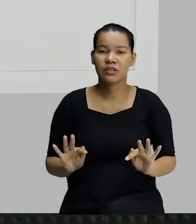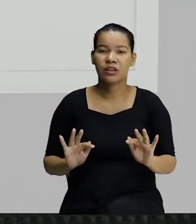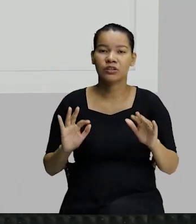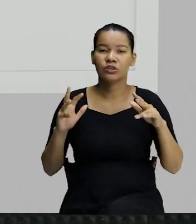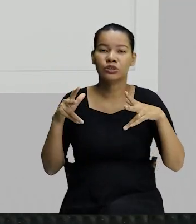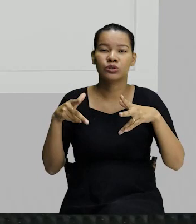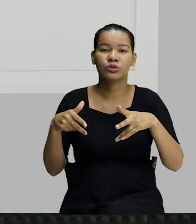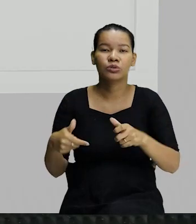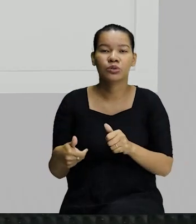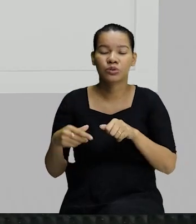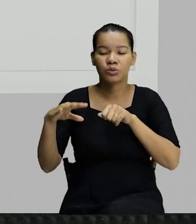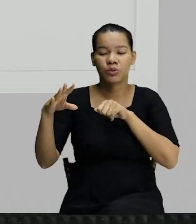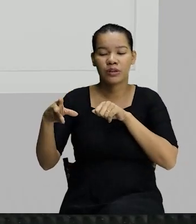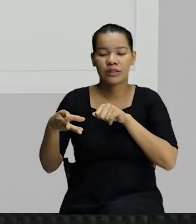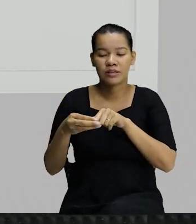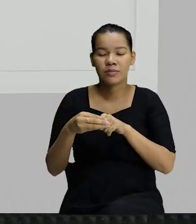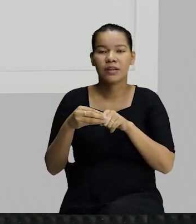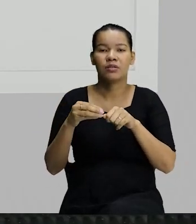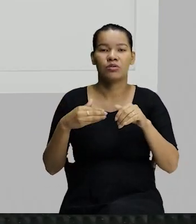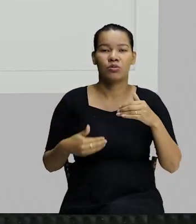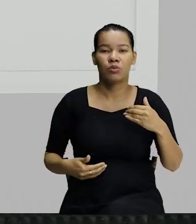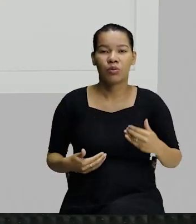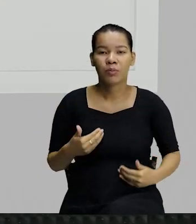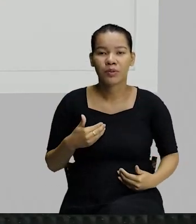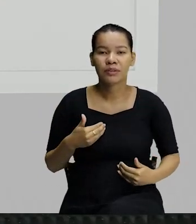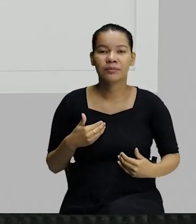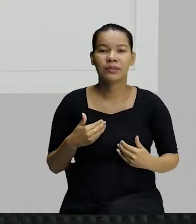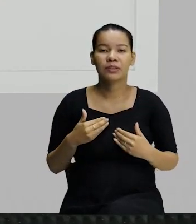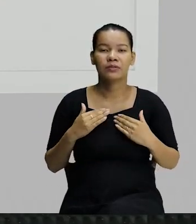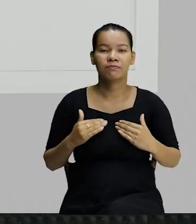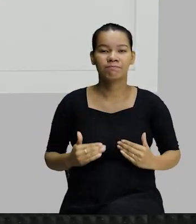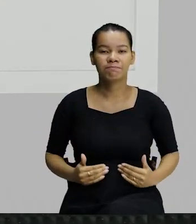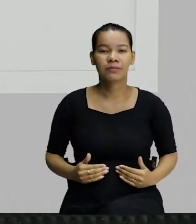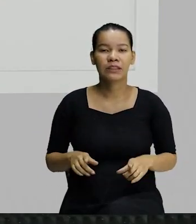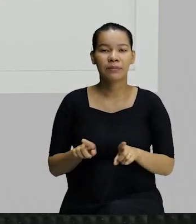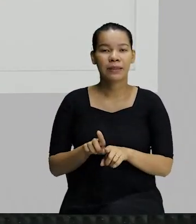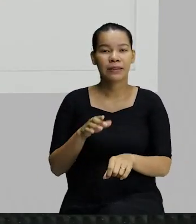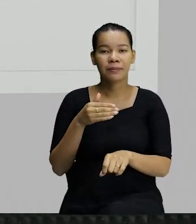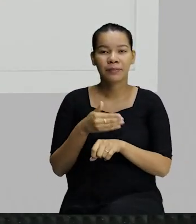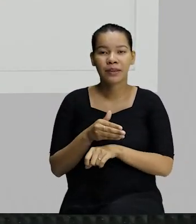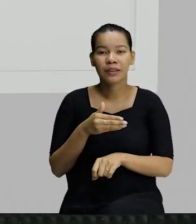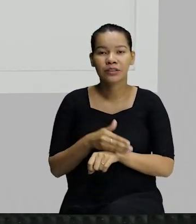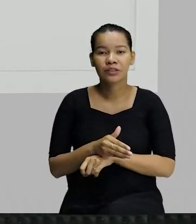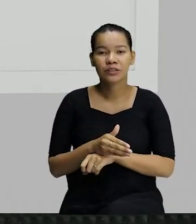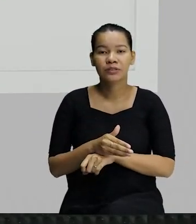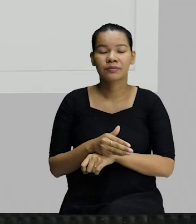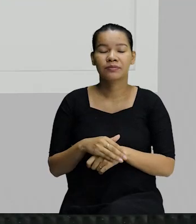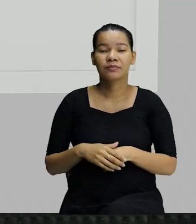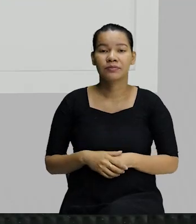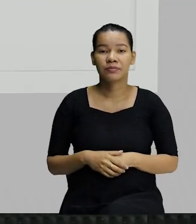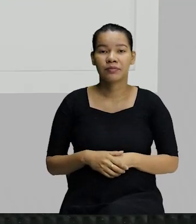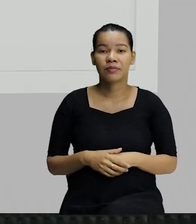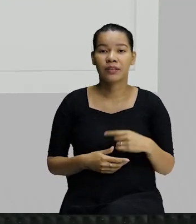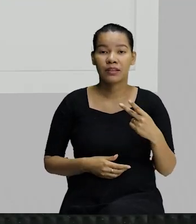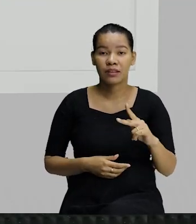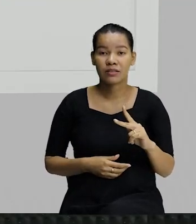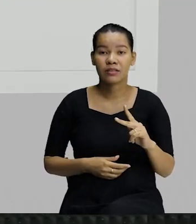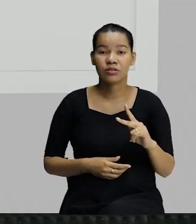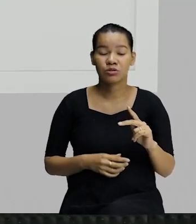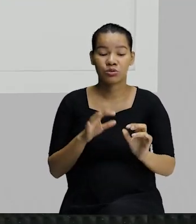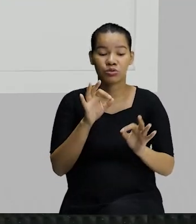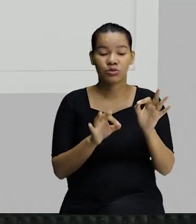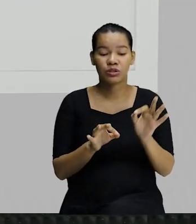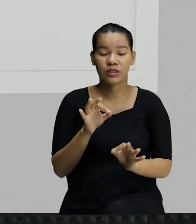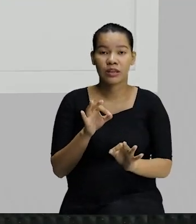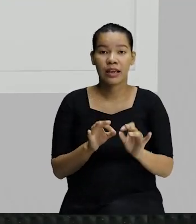convergência do conhecimento, do comportamento, da prática, ok? Desta justiça é